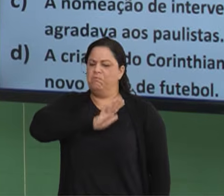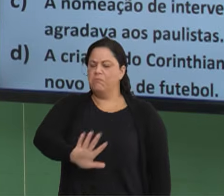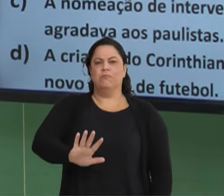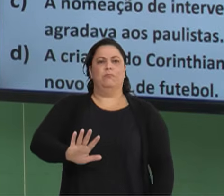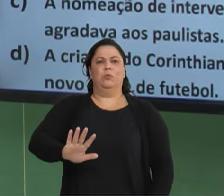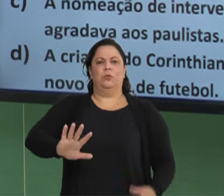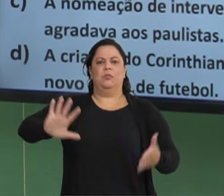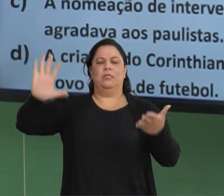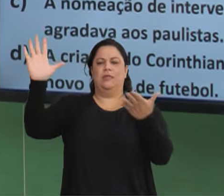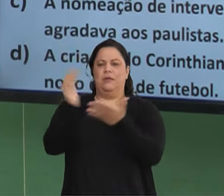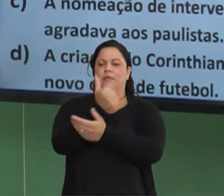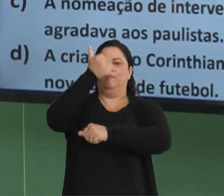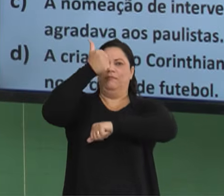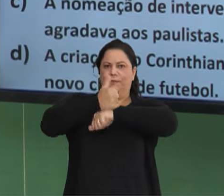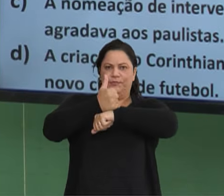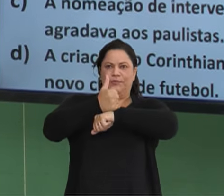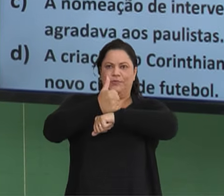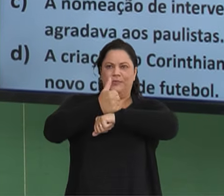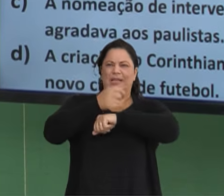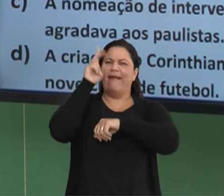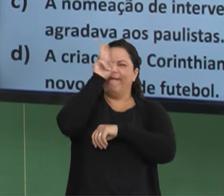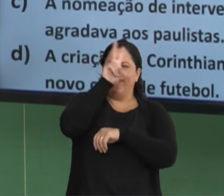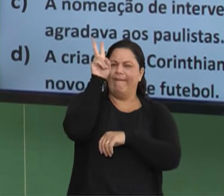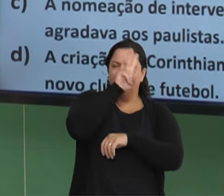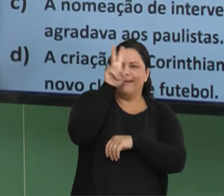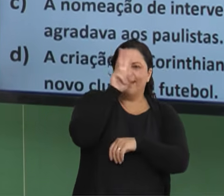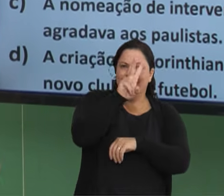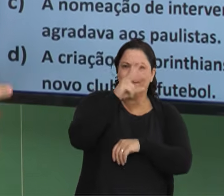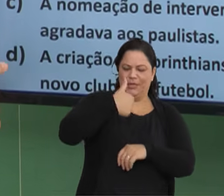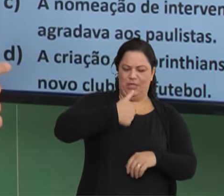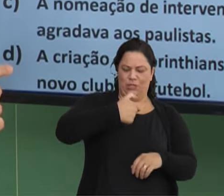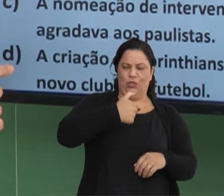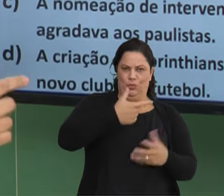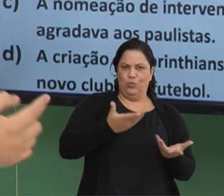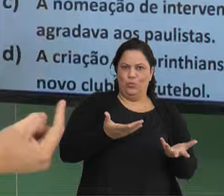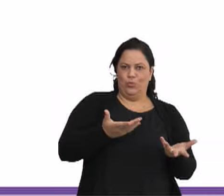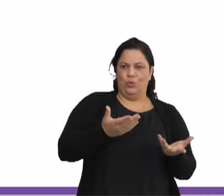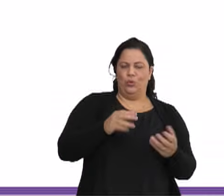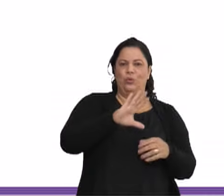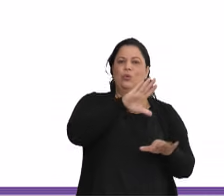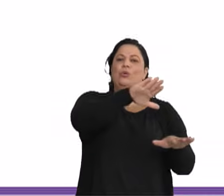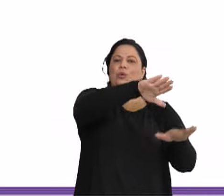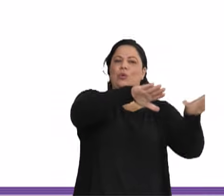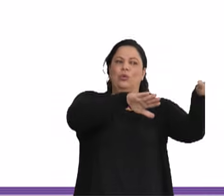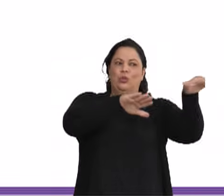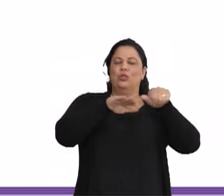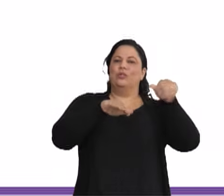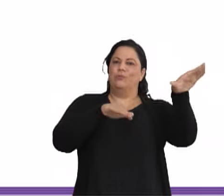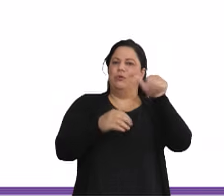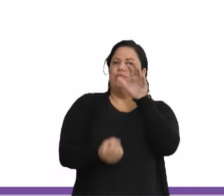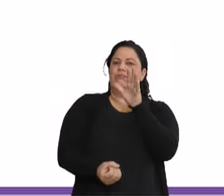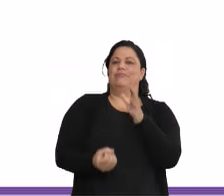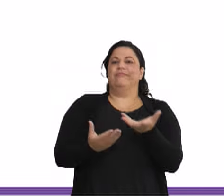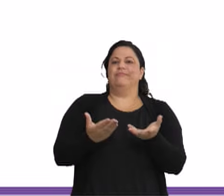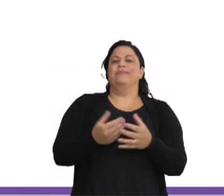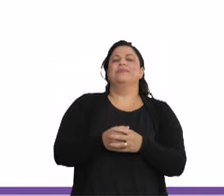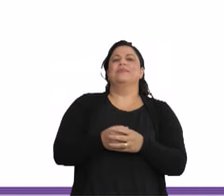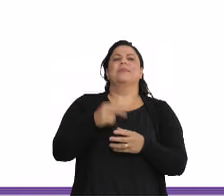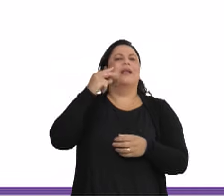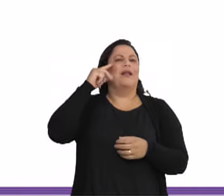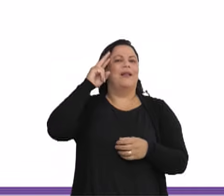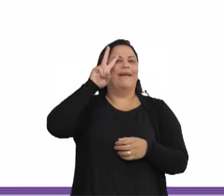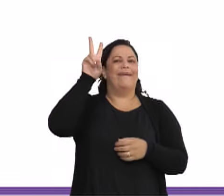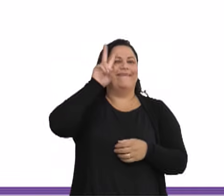aos paulistas? Lembra lá do tenente João Alberto? D. A criação do Corinthians Paulista, um